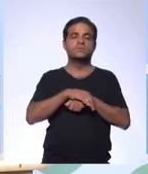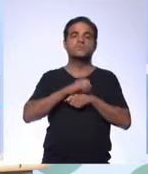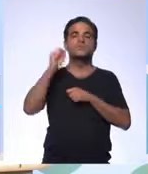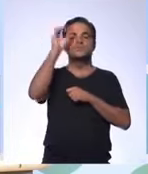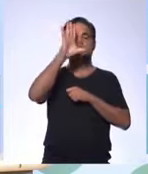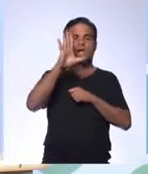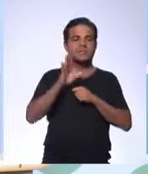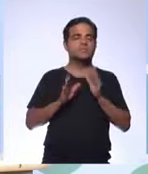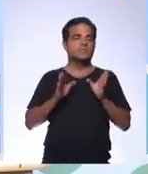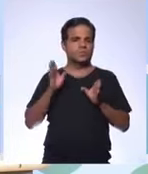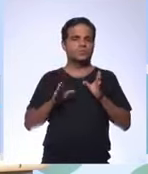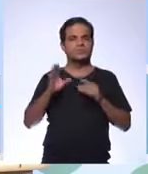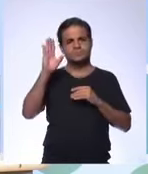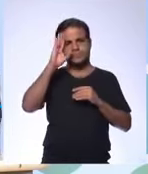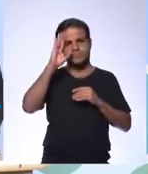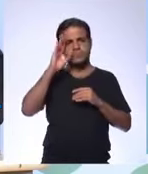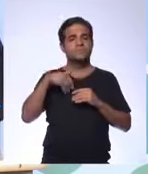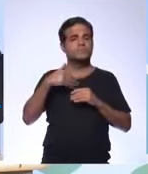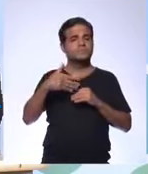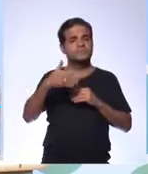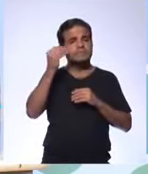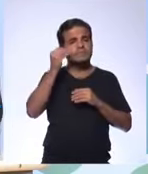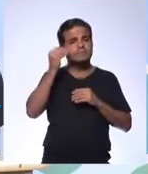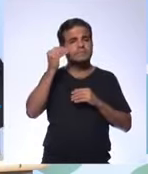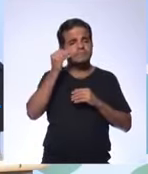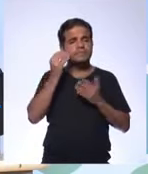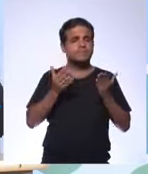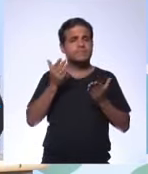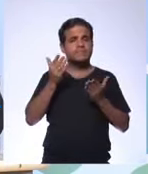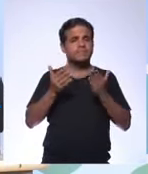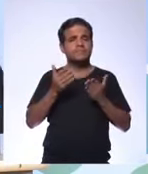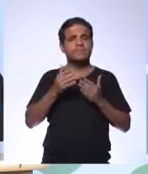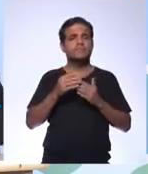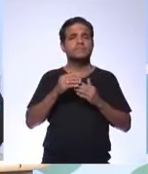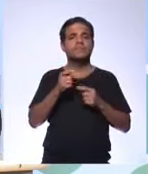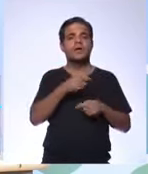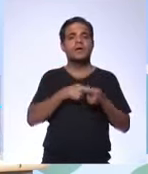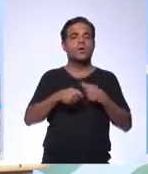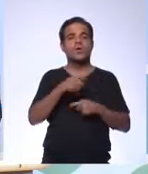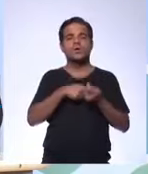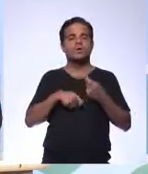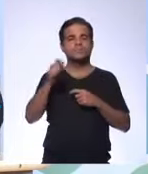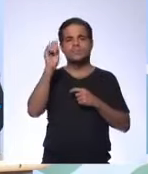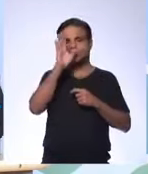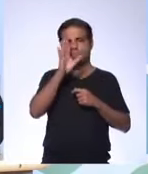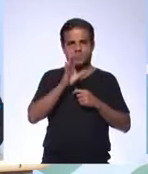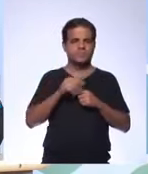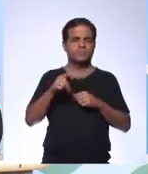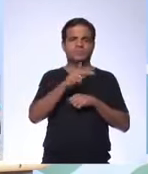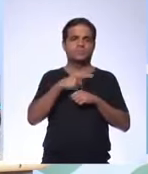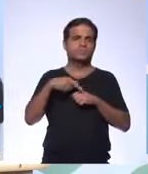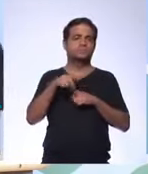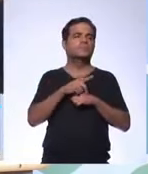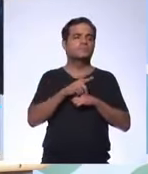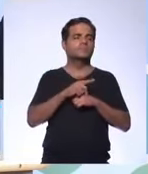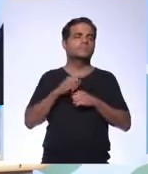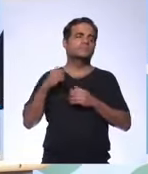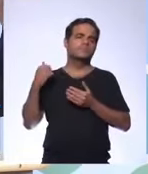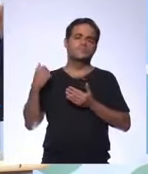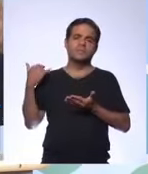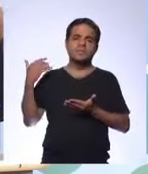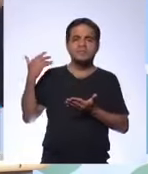Brasil, no regime civil-militar, ele vem tentando aí equilibrar a economia do país. Né? Desde